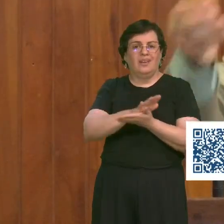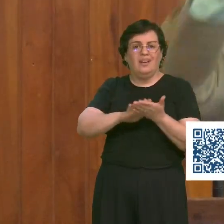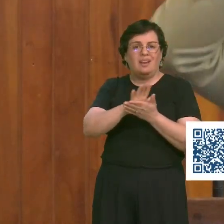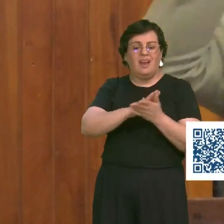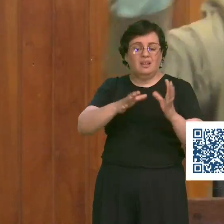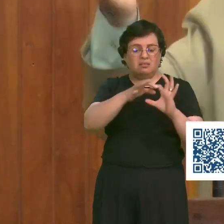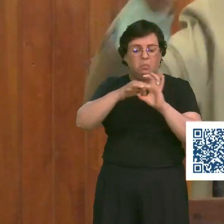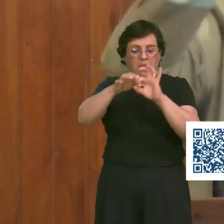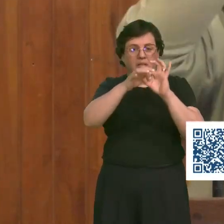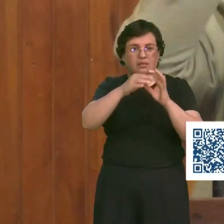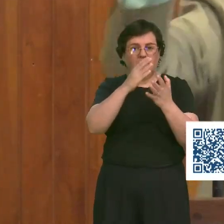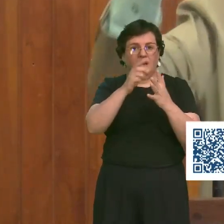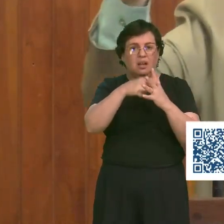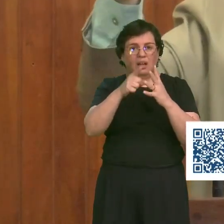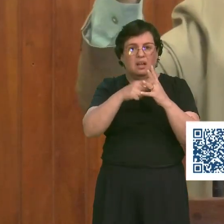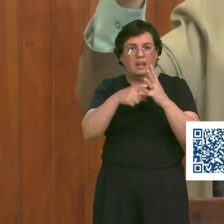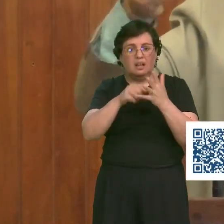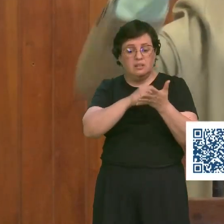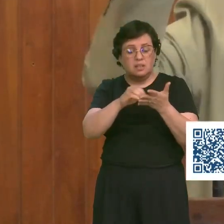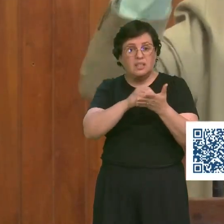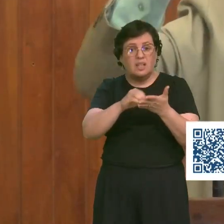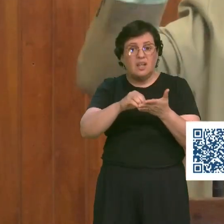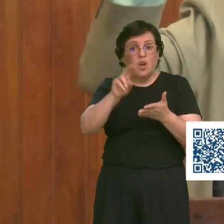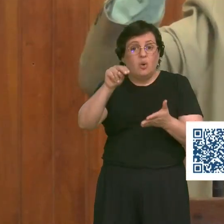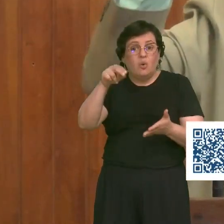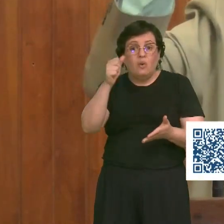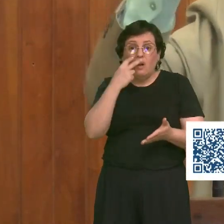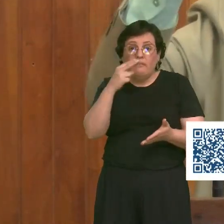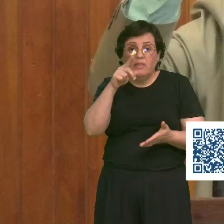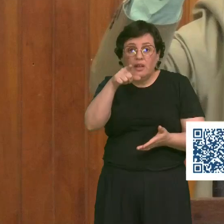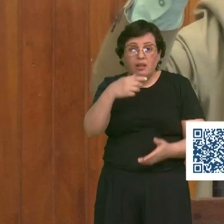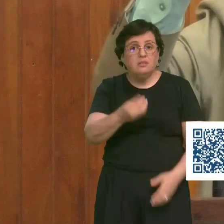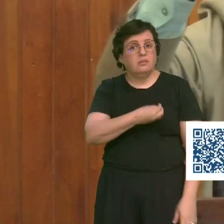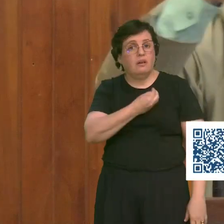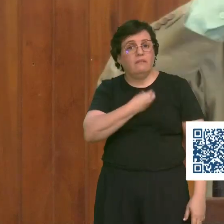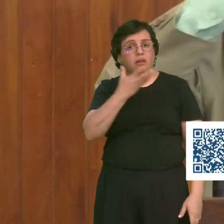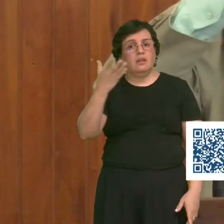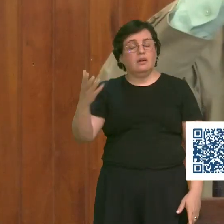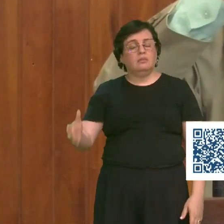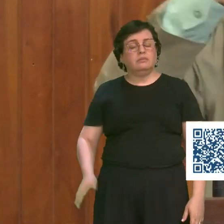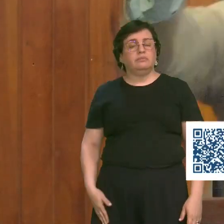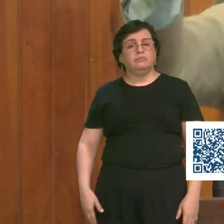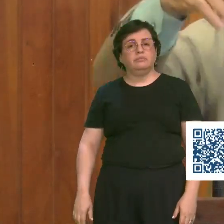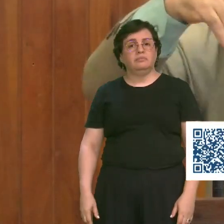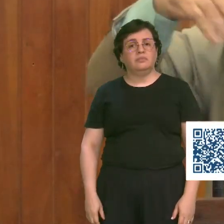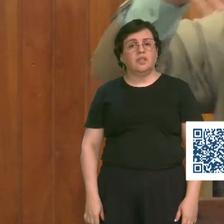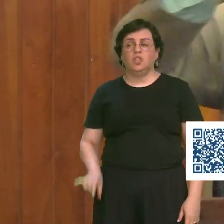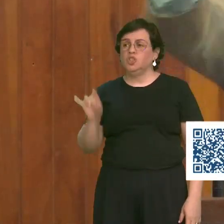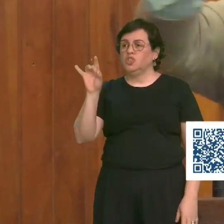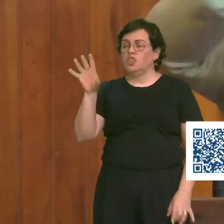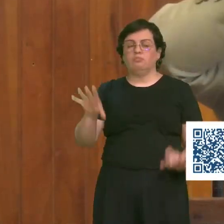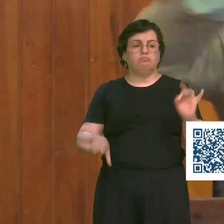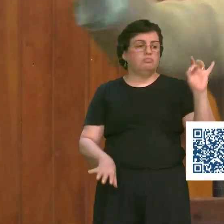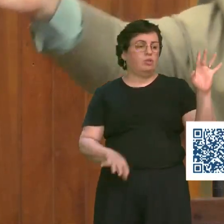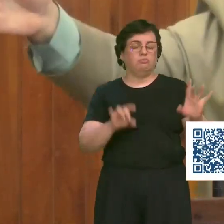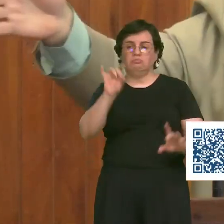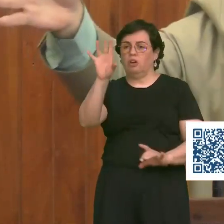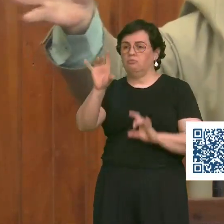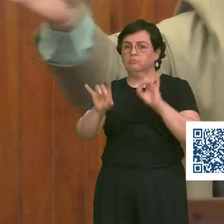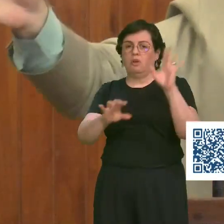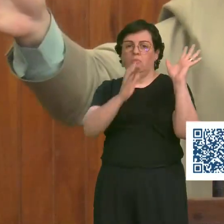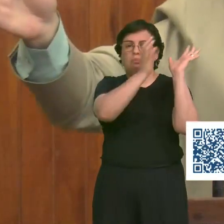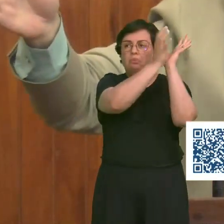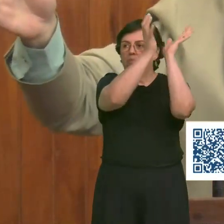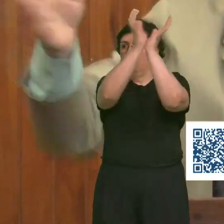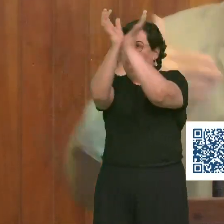parceria entre a secretarias eu nunca vi isso na minha vida eu nunca vi isso na minha vida eu cada um para um lado um